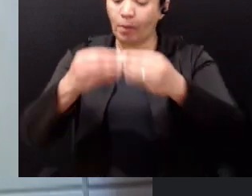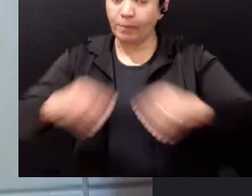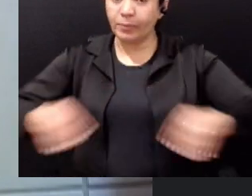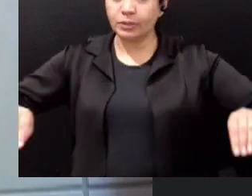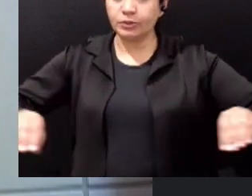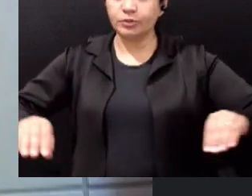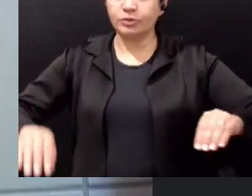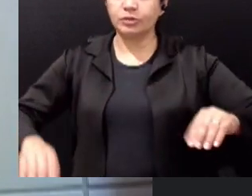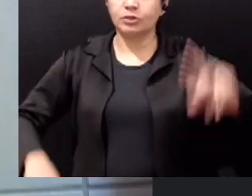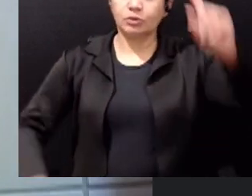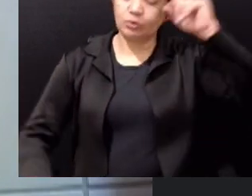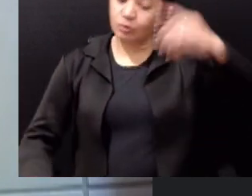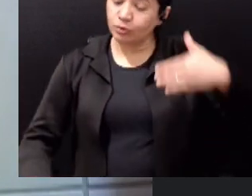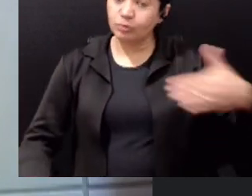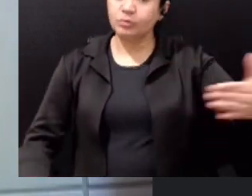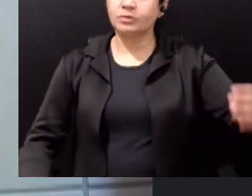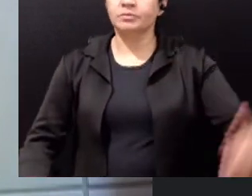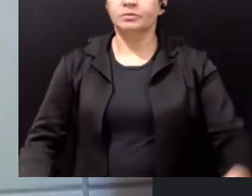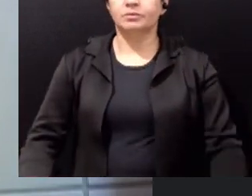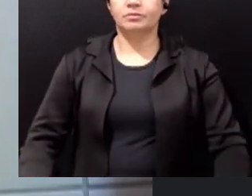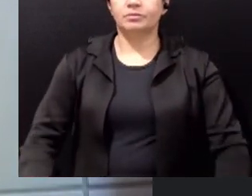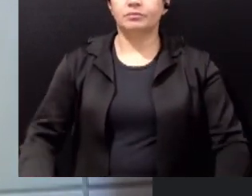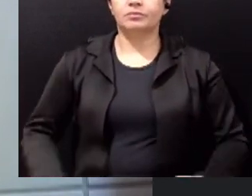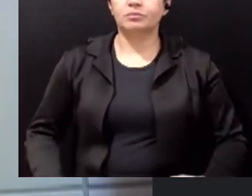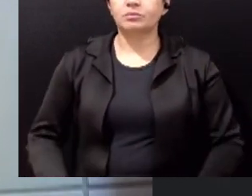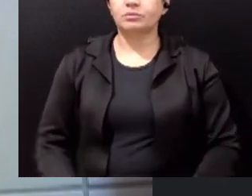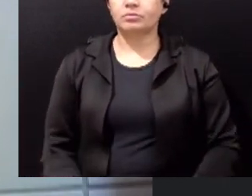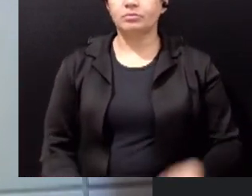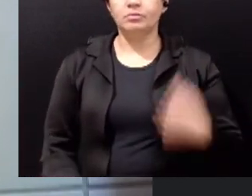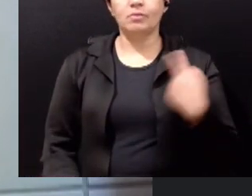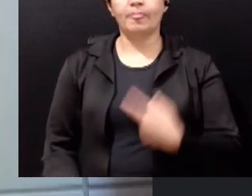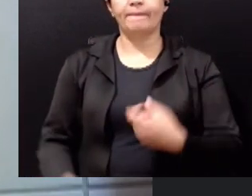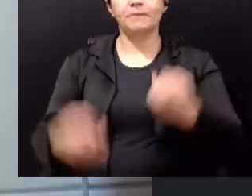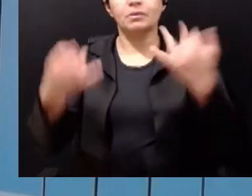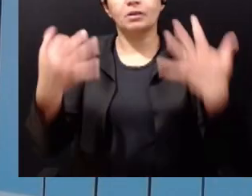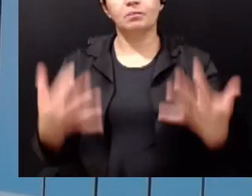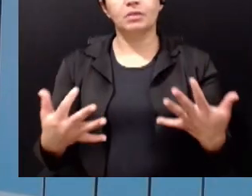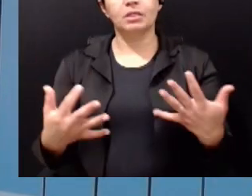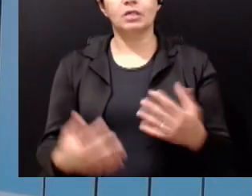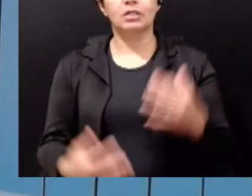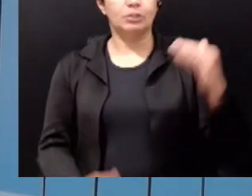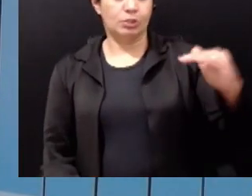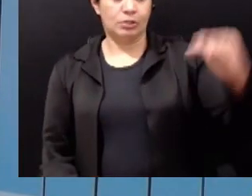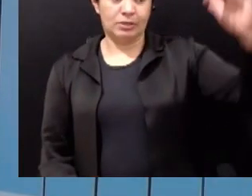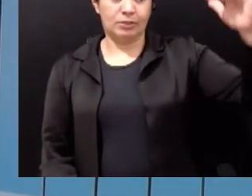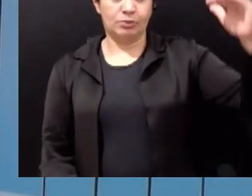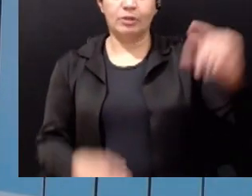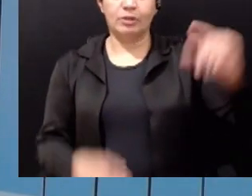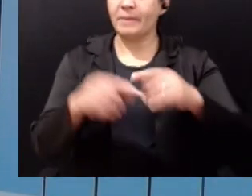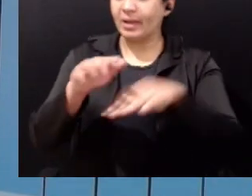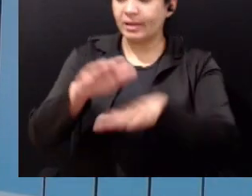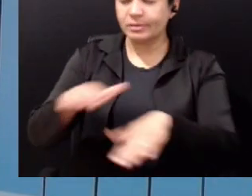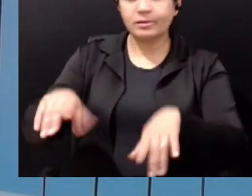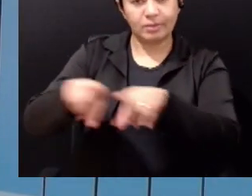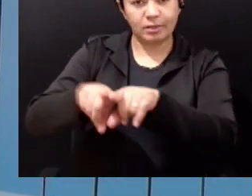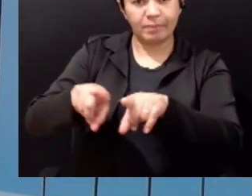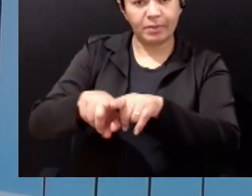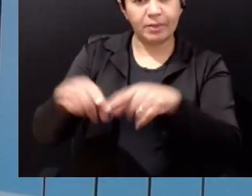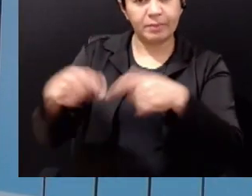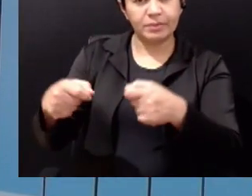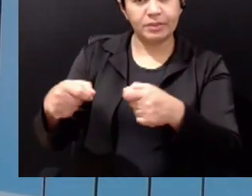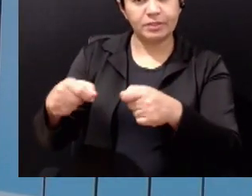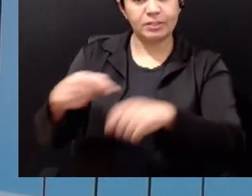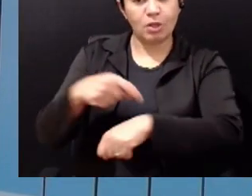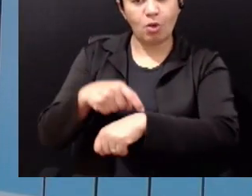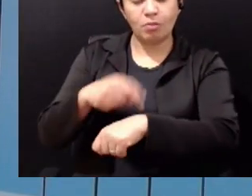para o dia a dia da pessoa. E doutora, a gente está falando dos adultos aqui, mas as crianças, elas também precisam ter esse momento